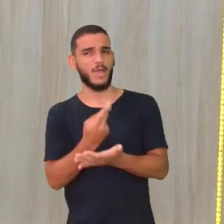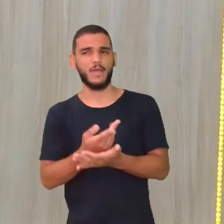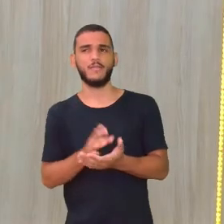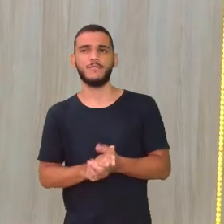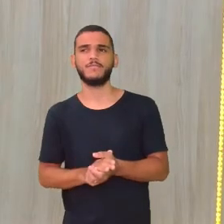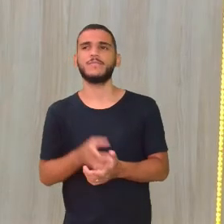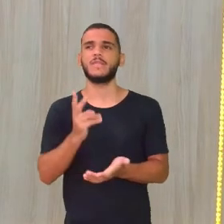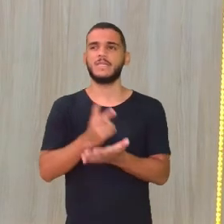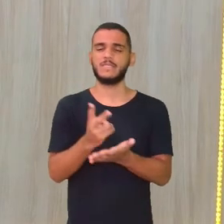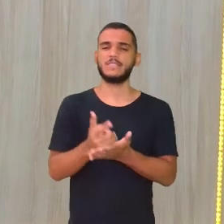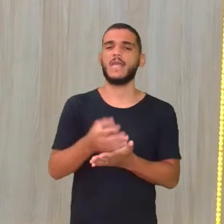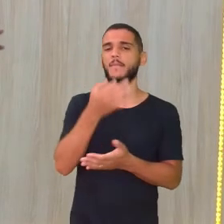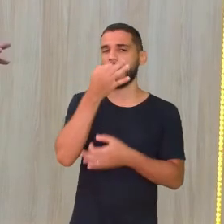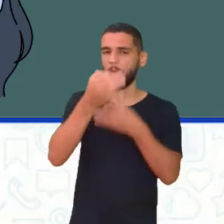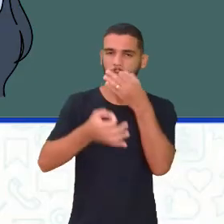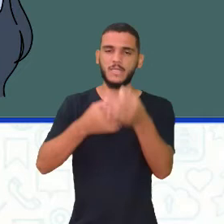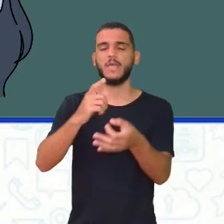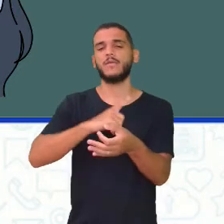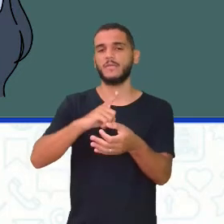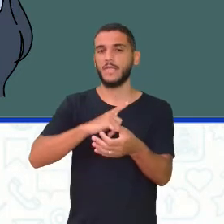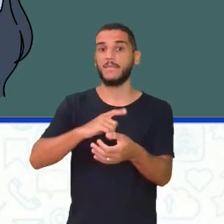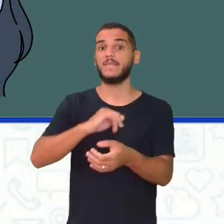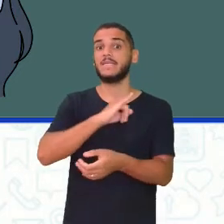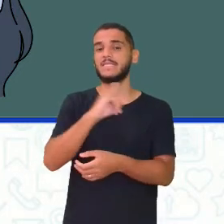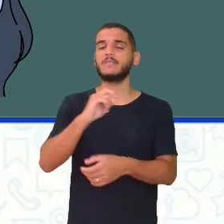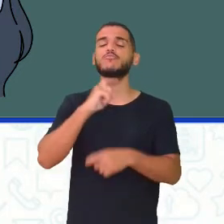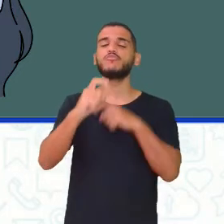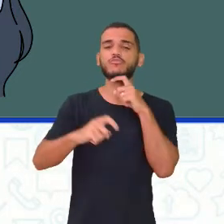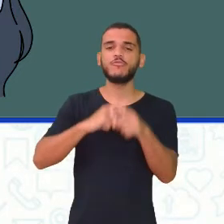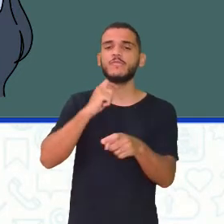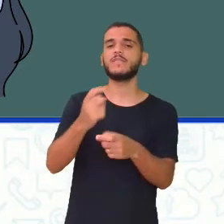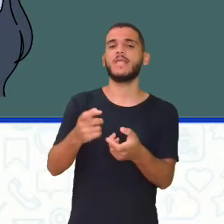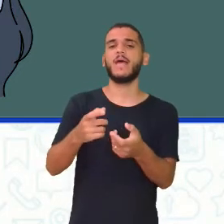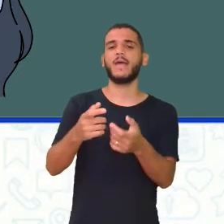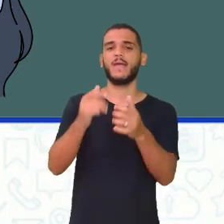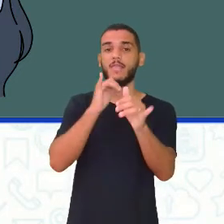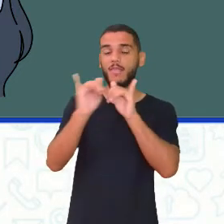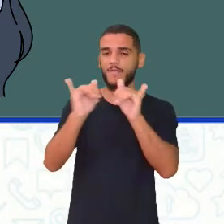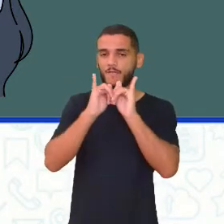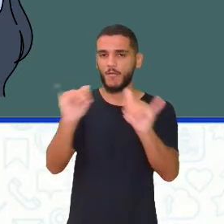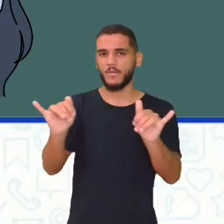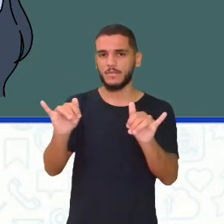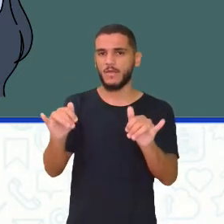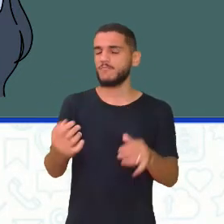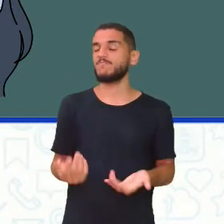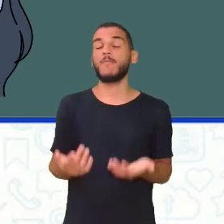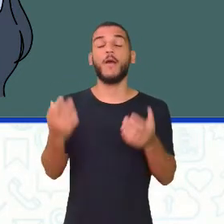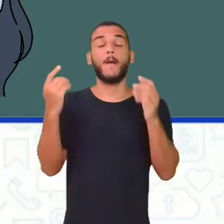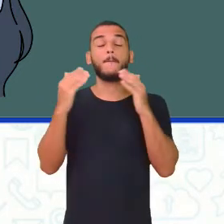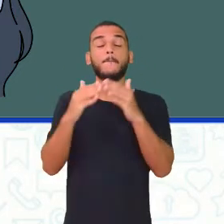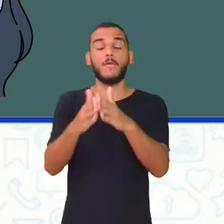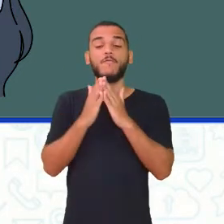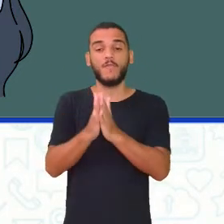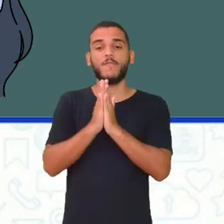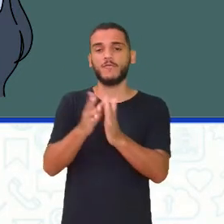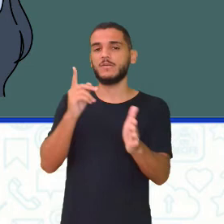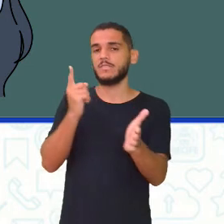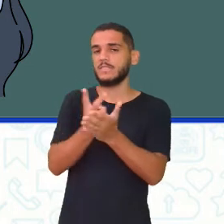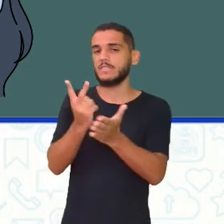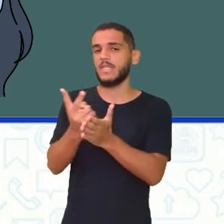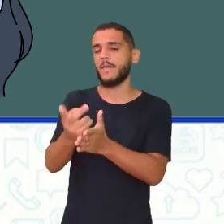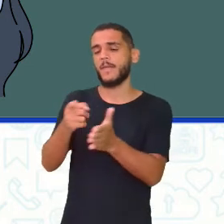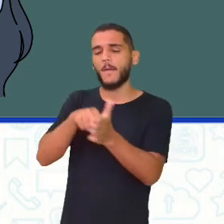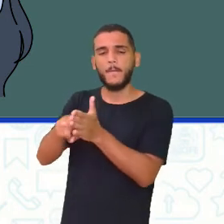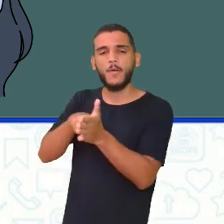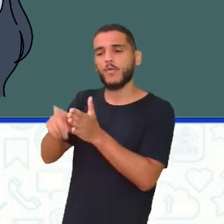é sempre bom. E se duvidar de alguma fonte, não hesite em questionar ou de